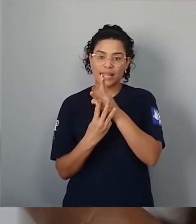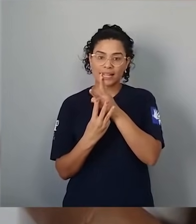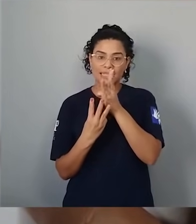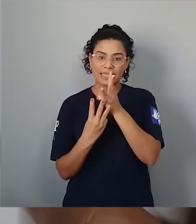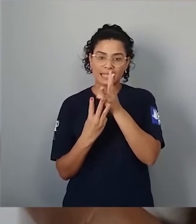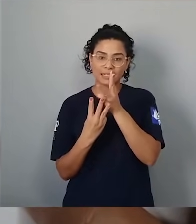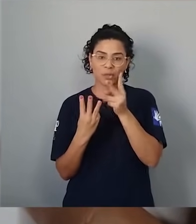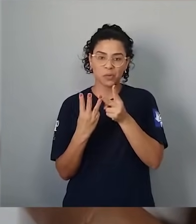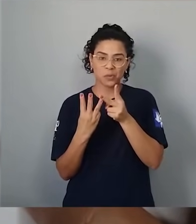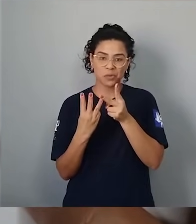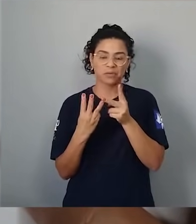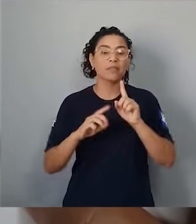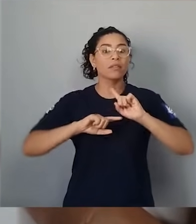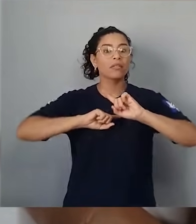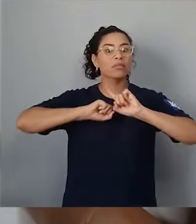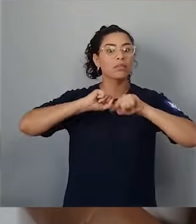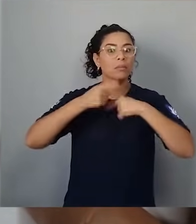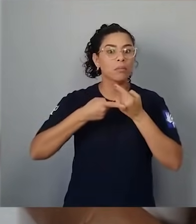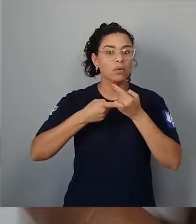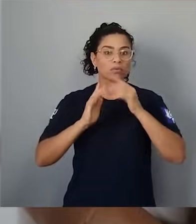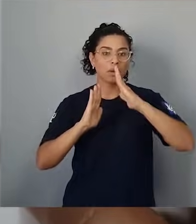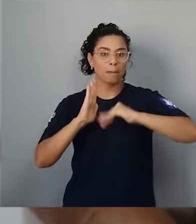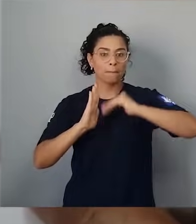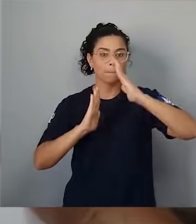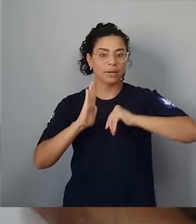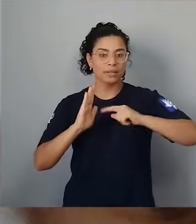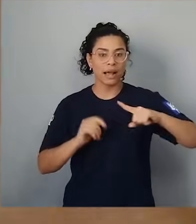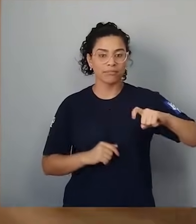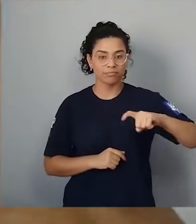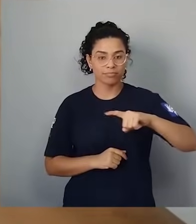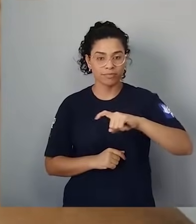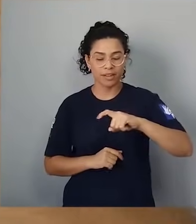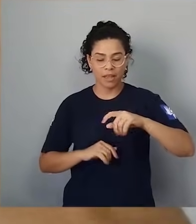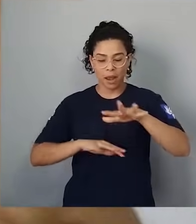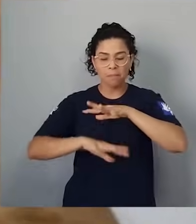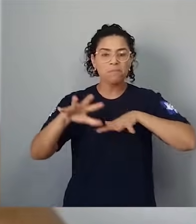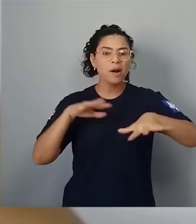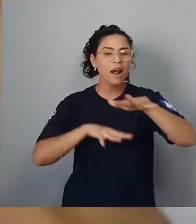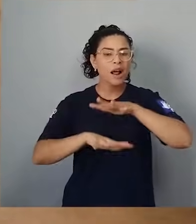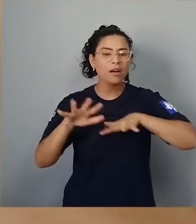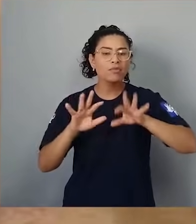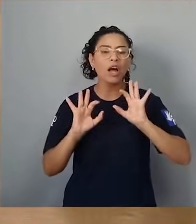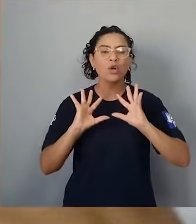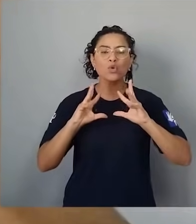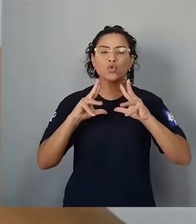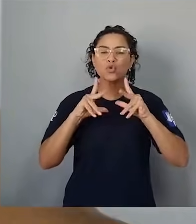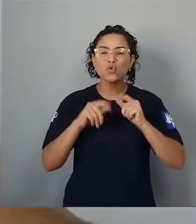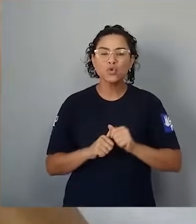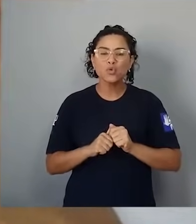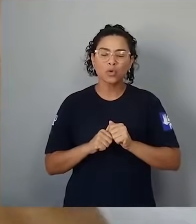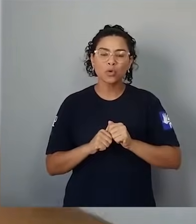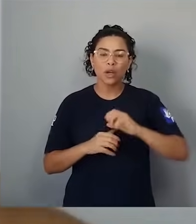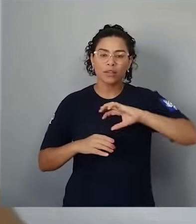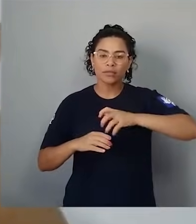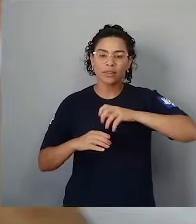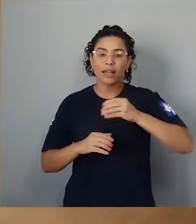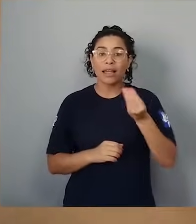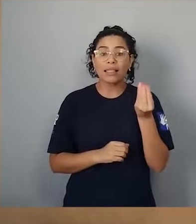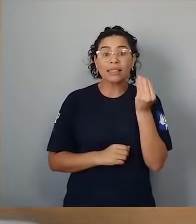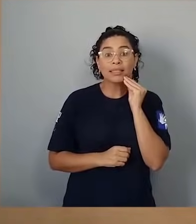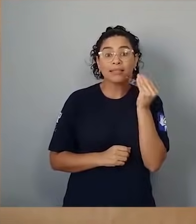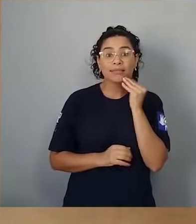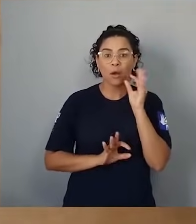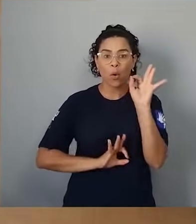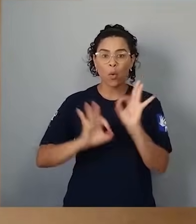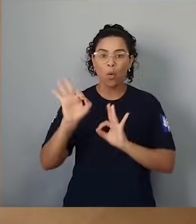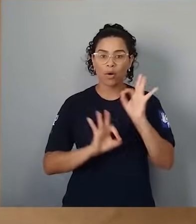cor. Depois, é só pintar as centopeias e bagunçar as tampinhas e tentar